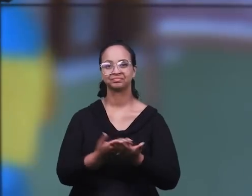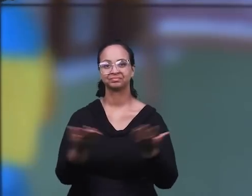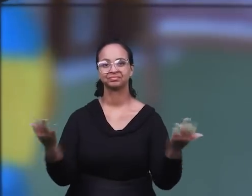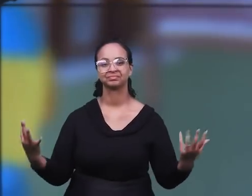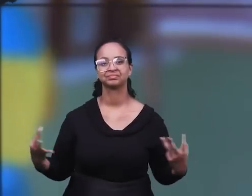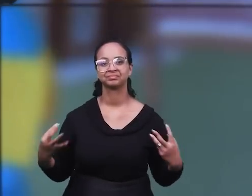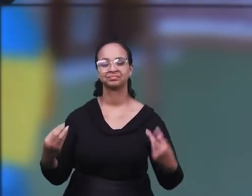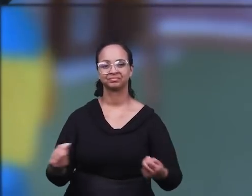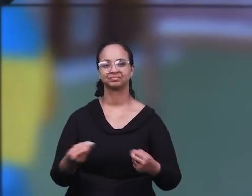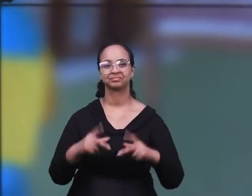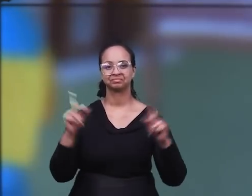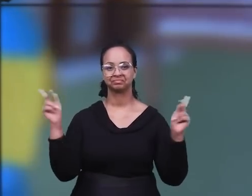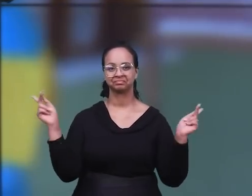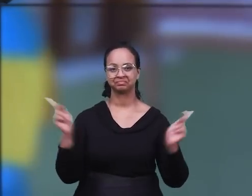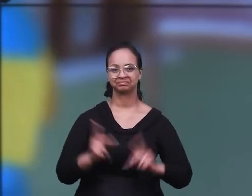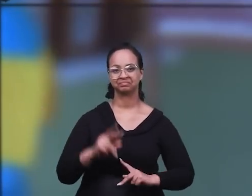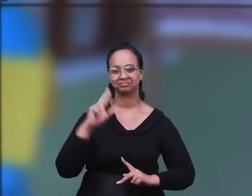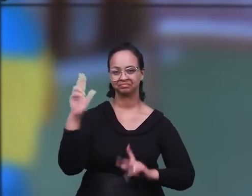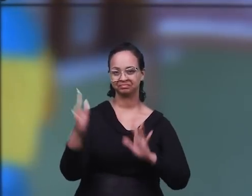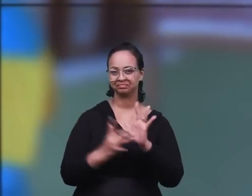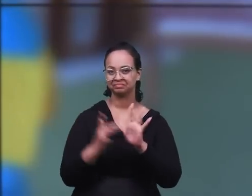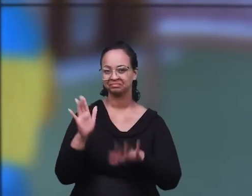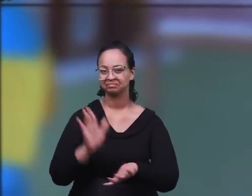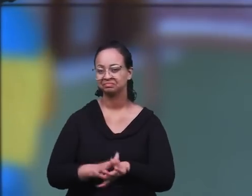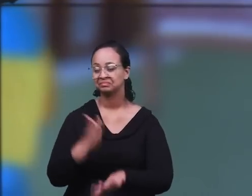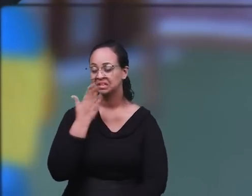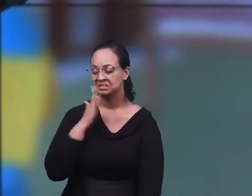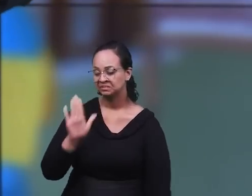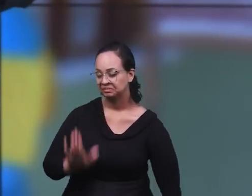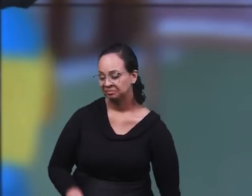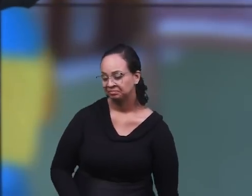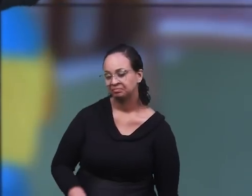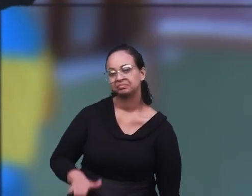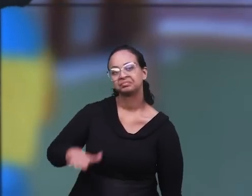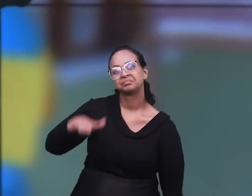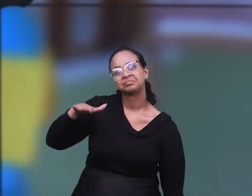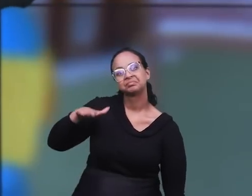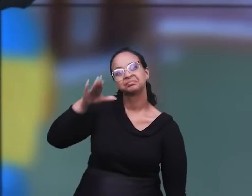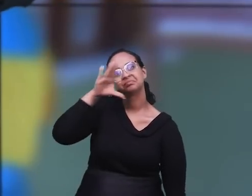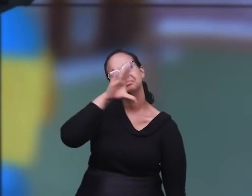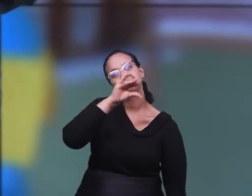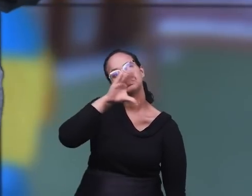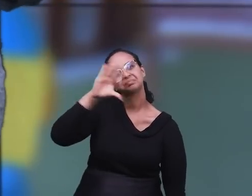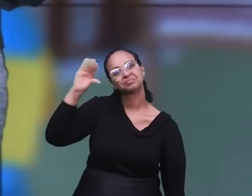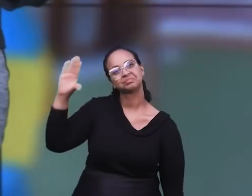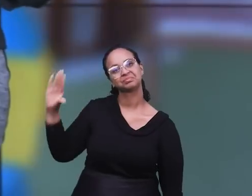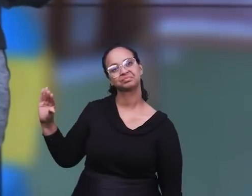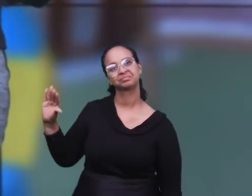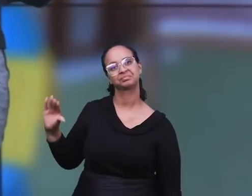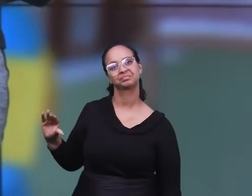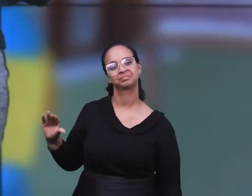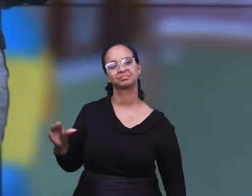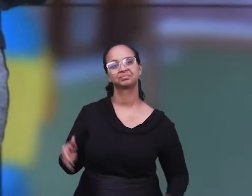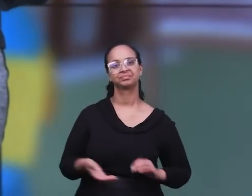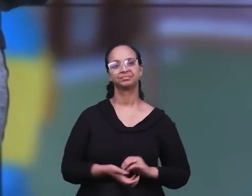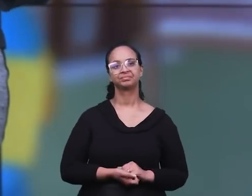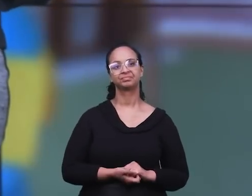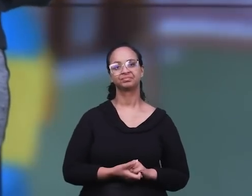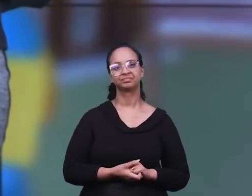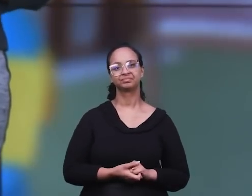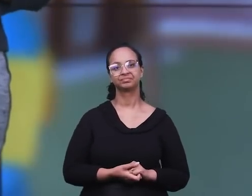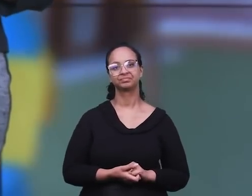Saudamos a todos, mas em especial nossas crianças, intermediários e adolescentes com a paz do Senhor